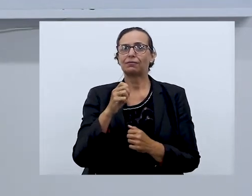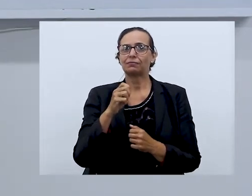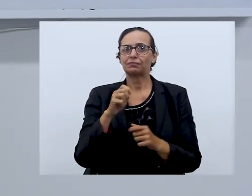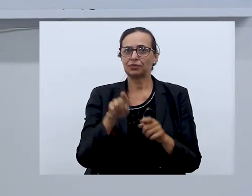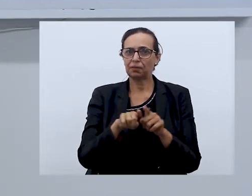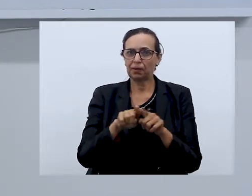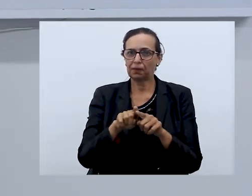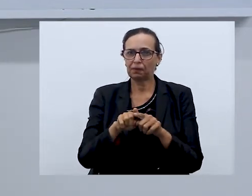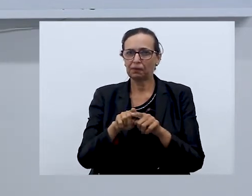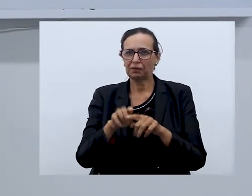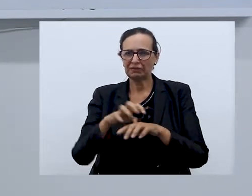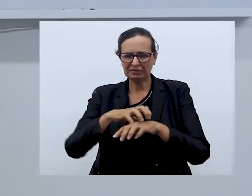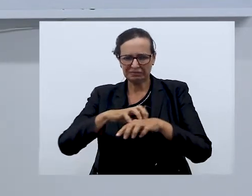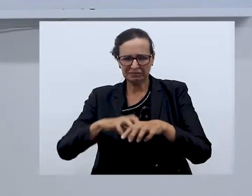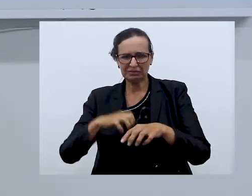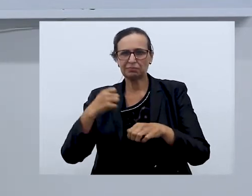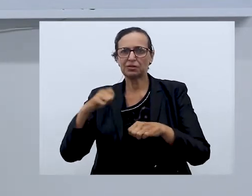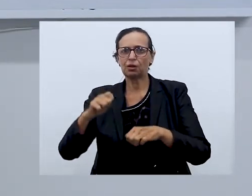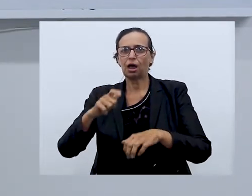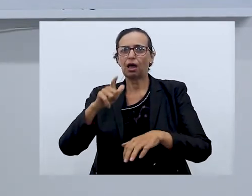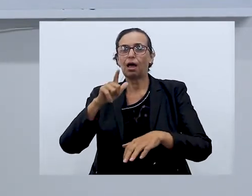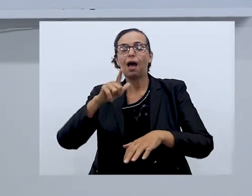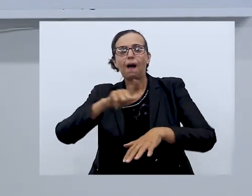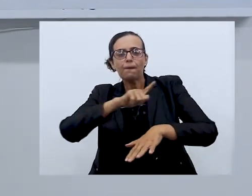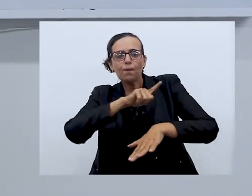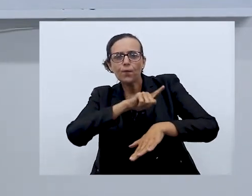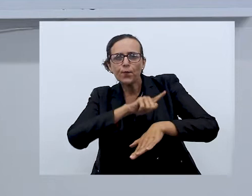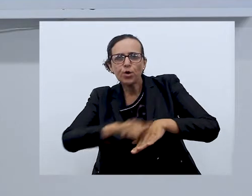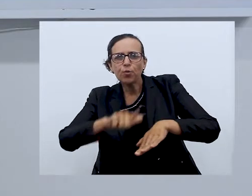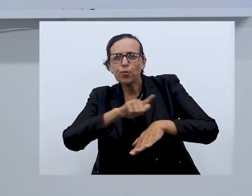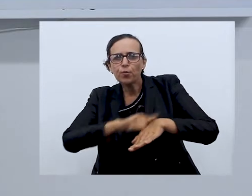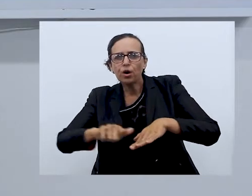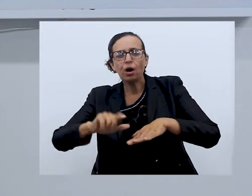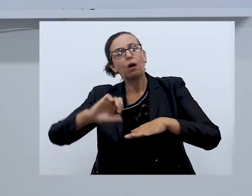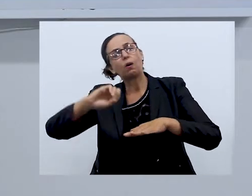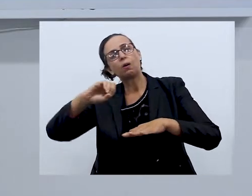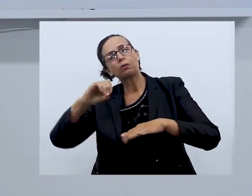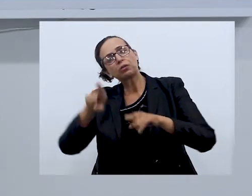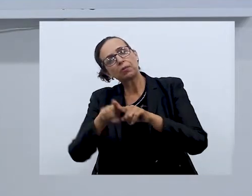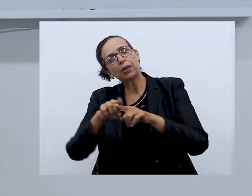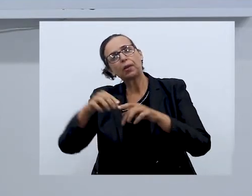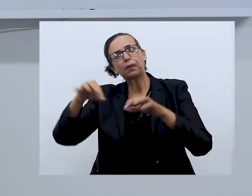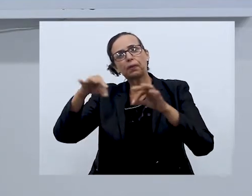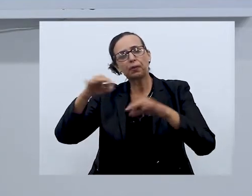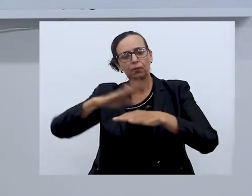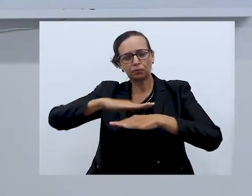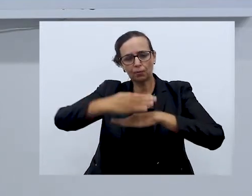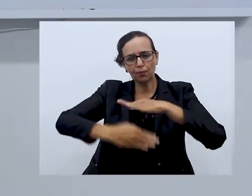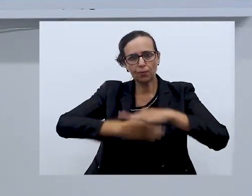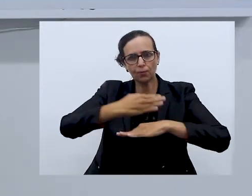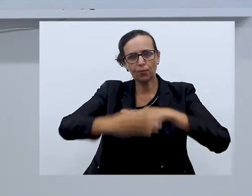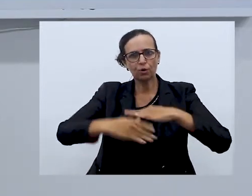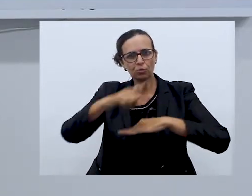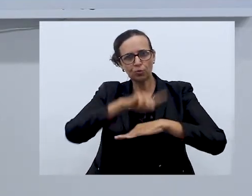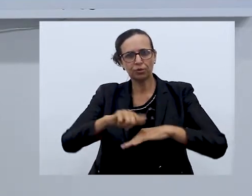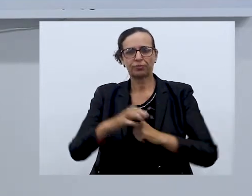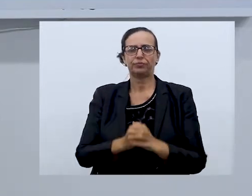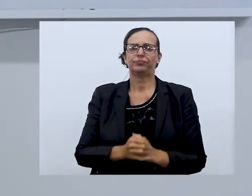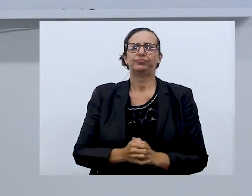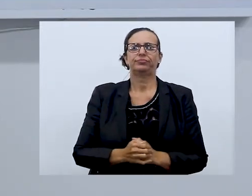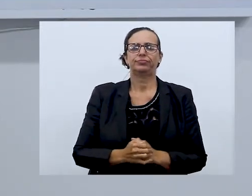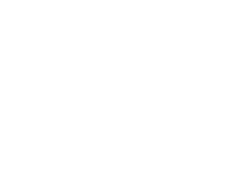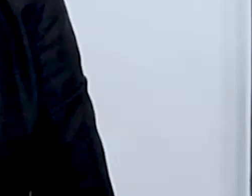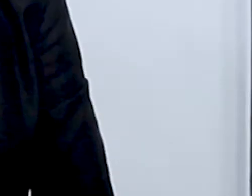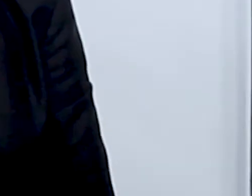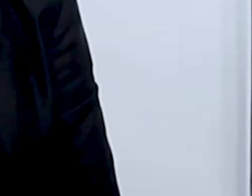você se machucar, é bom você limpar bem o ferimento e tampar com algum tipo de gases ou material limpo.